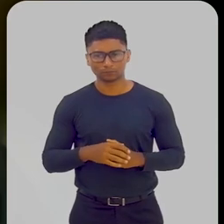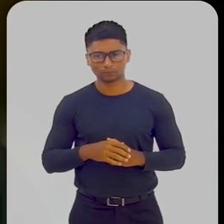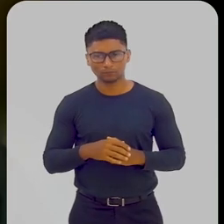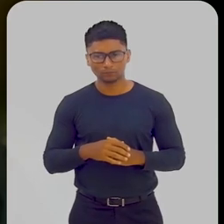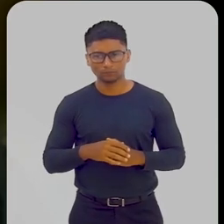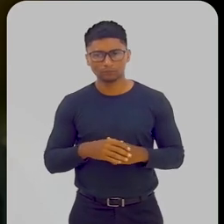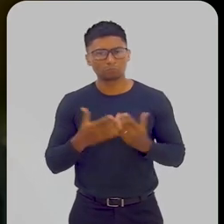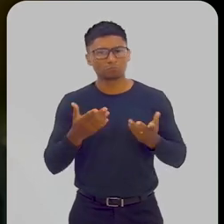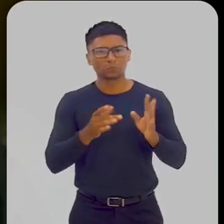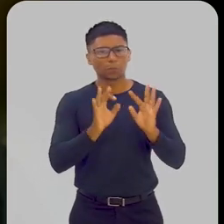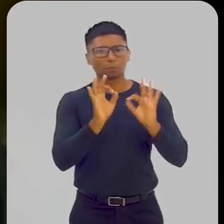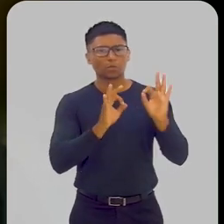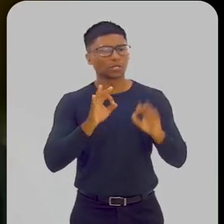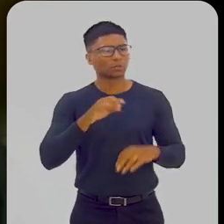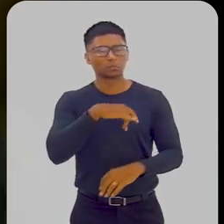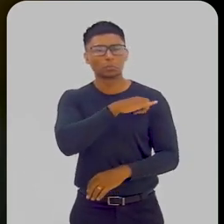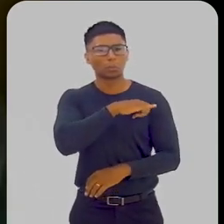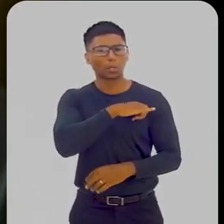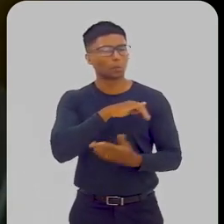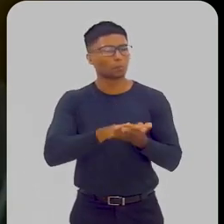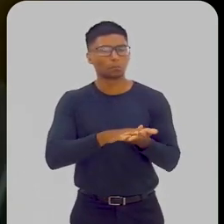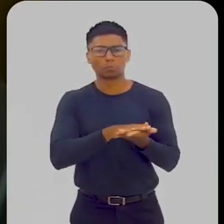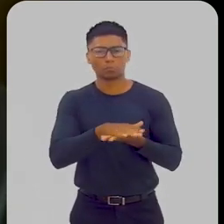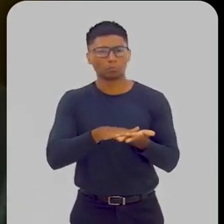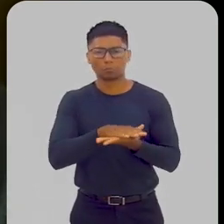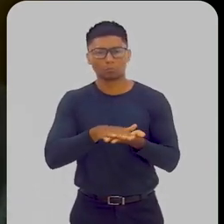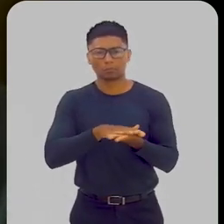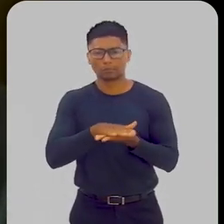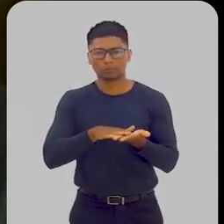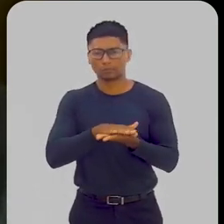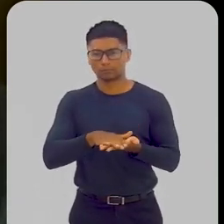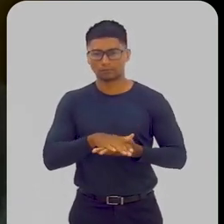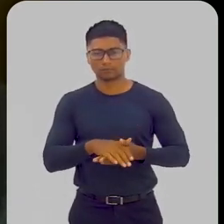inovações, e a gente praticamente não recebia projetos do Rio de Janeiro